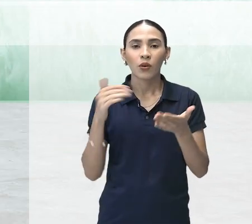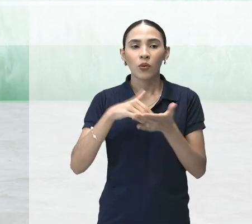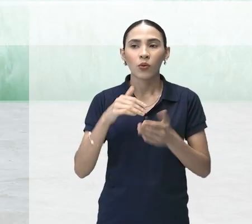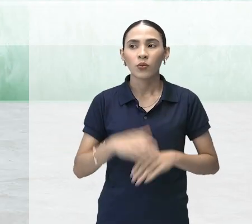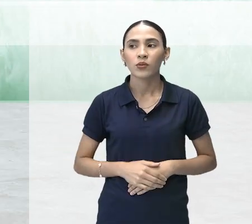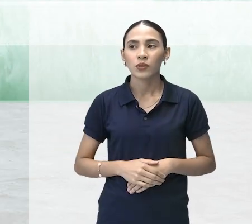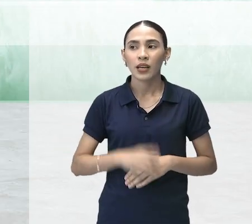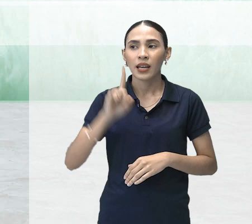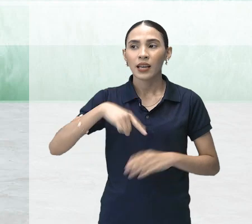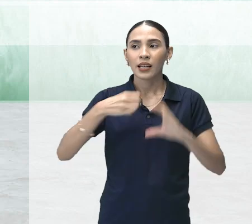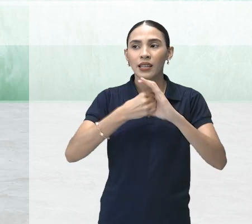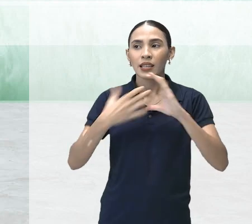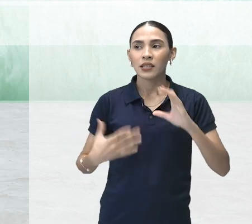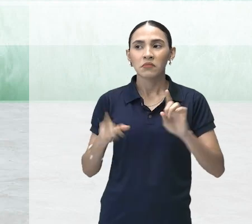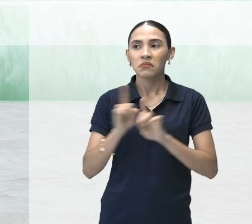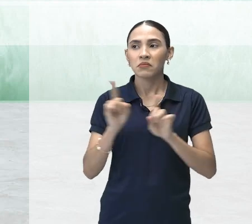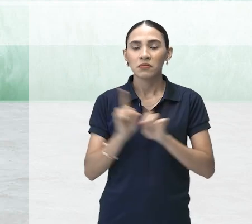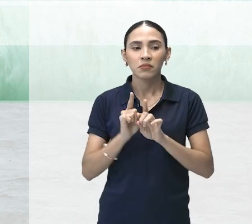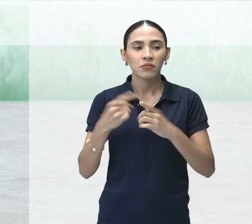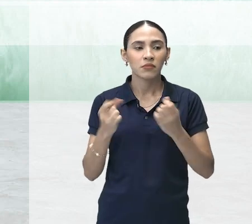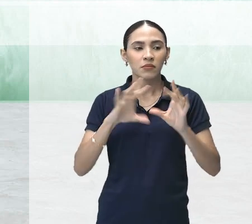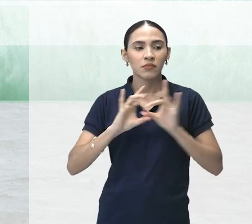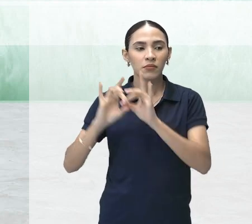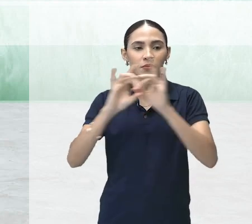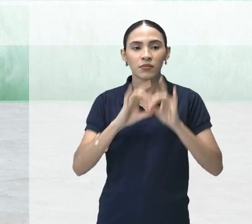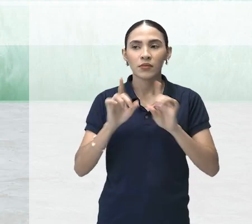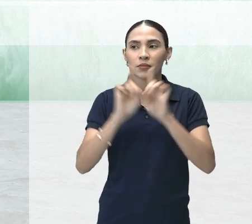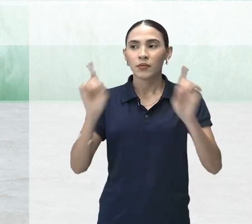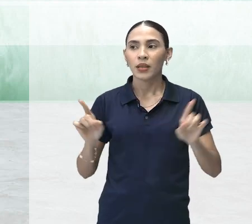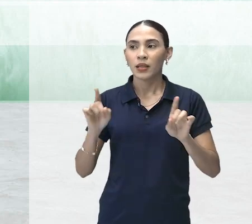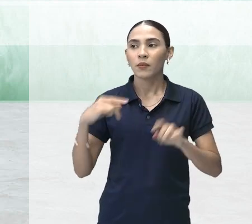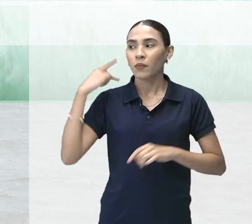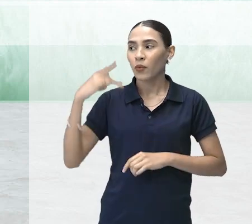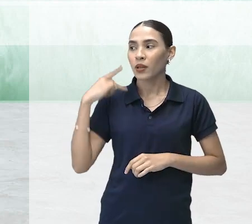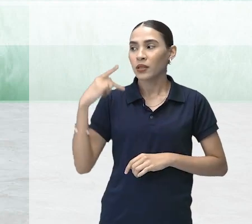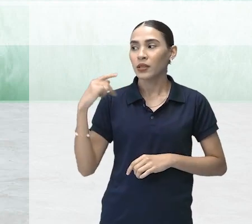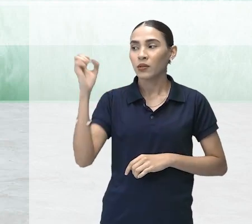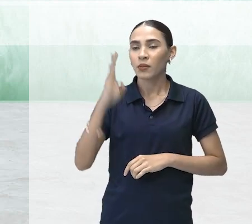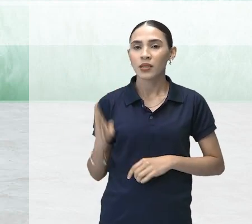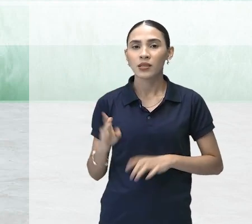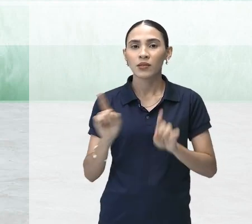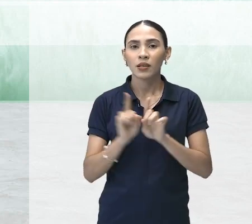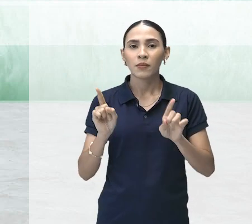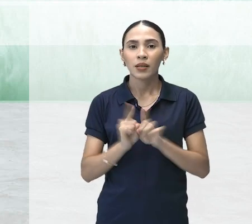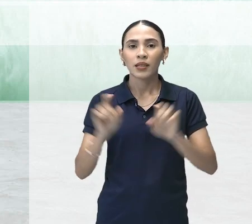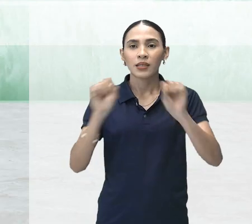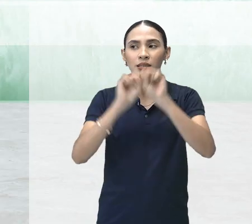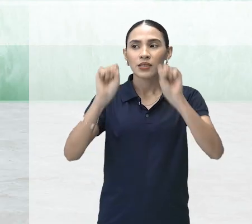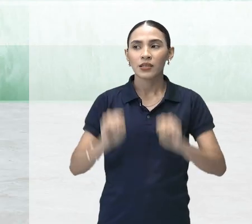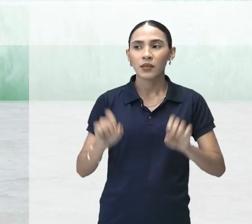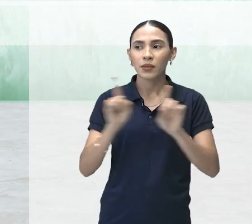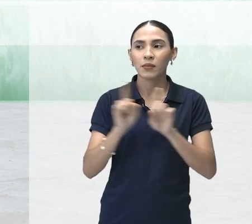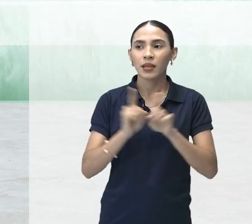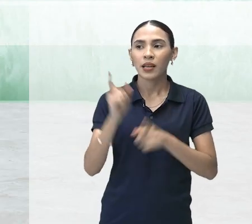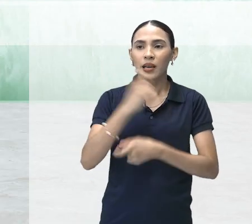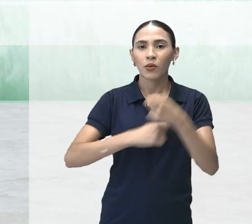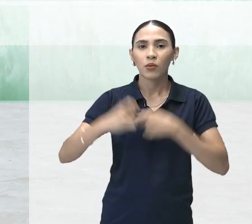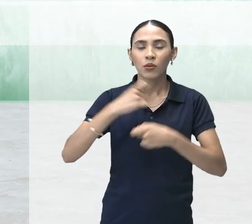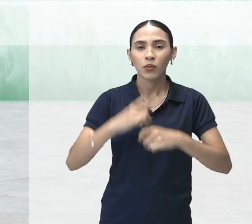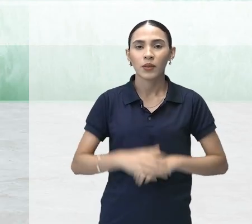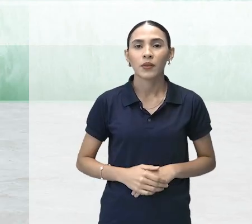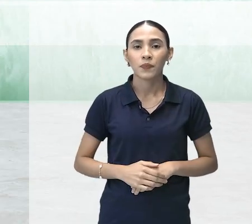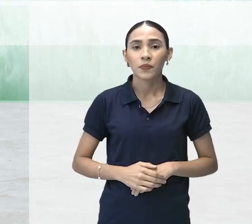É caracterizado pela ampla democratização política do Brasil e sua estabilização